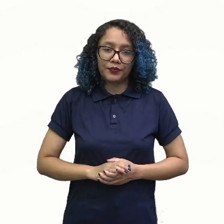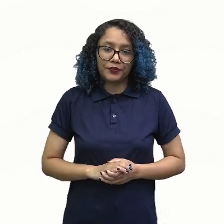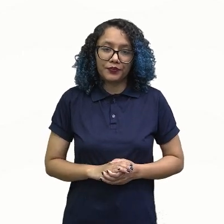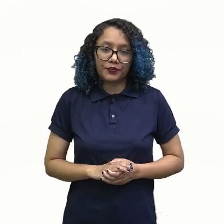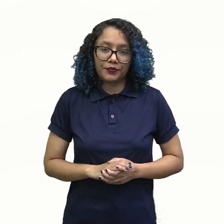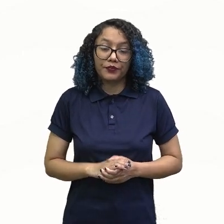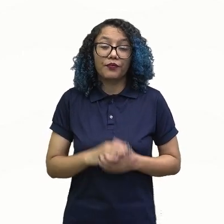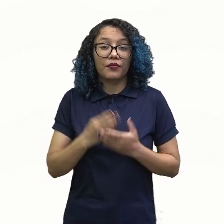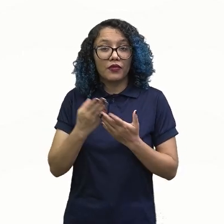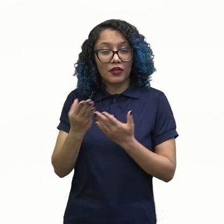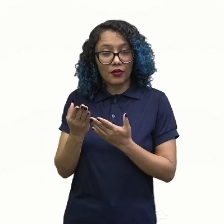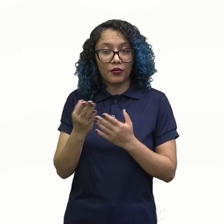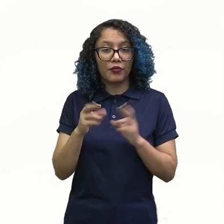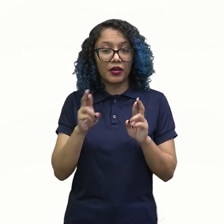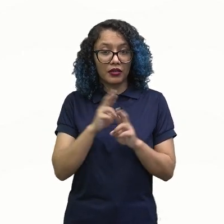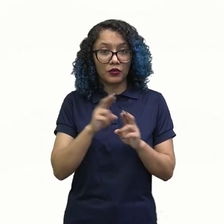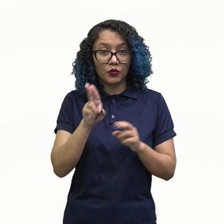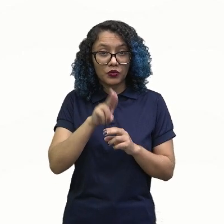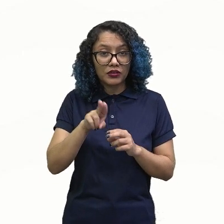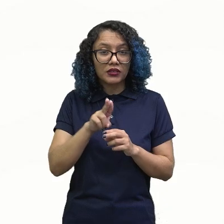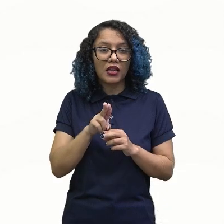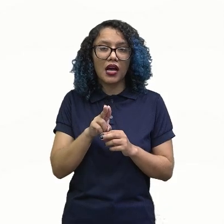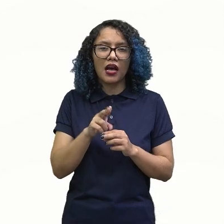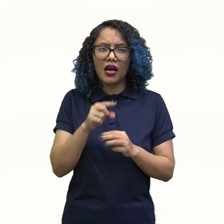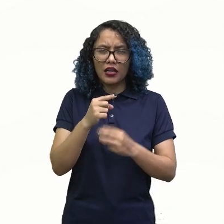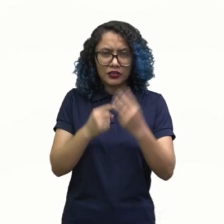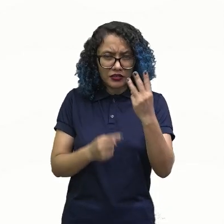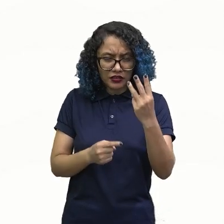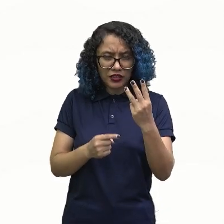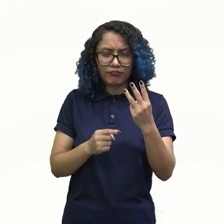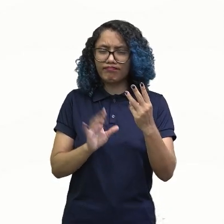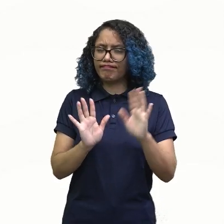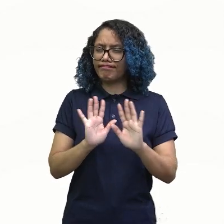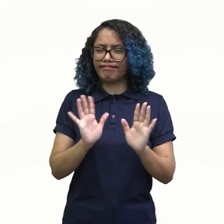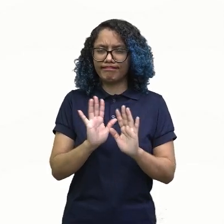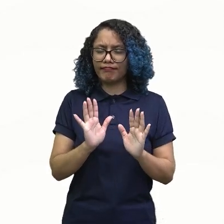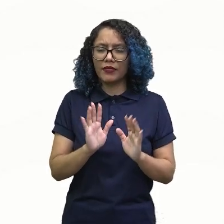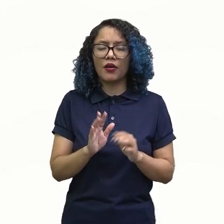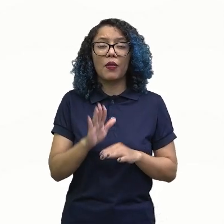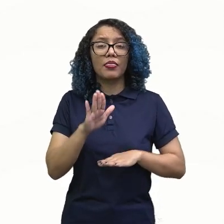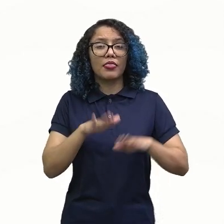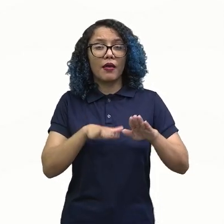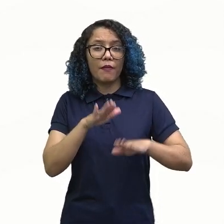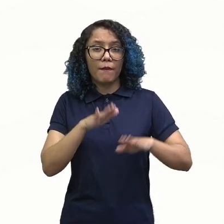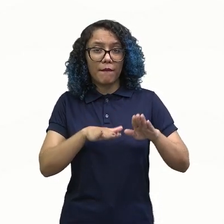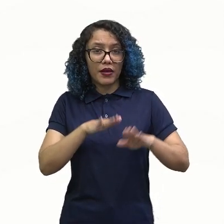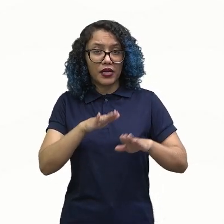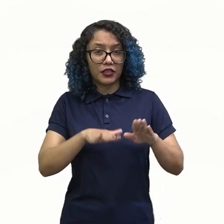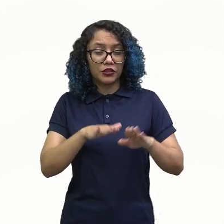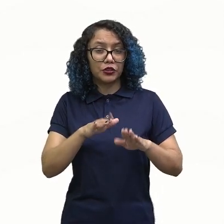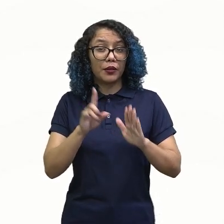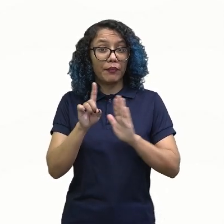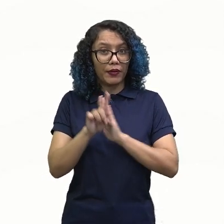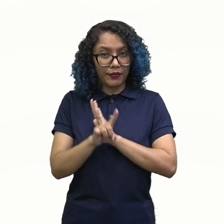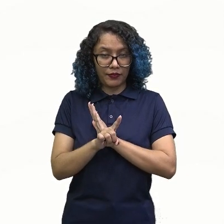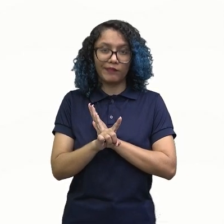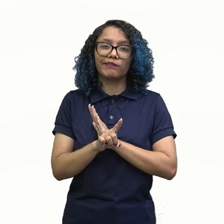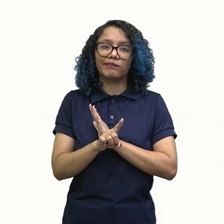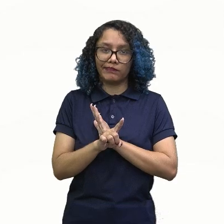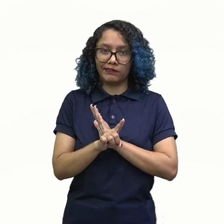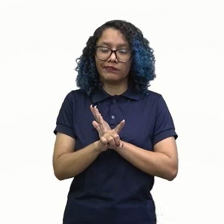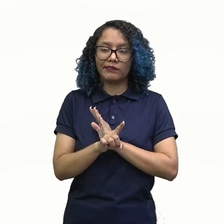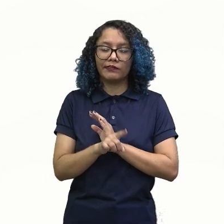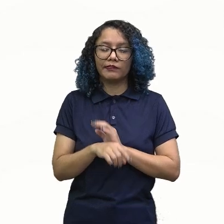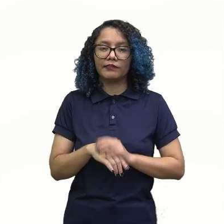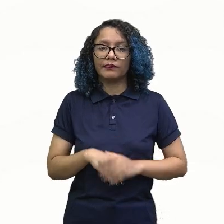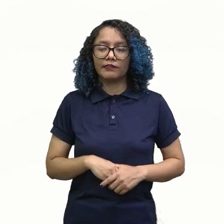uma relação. Vou usar as 3 de uma vez? Claro que não. Dependendo do que se pede na questão. Onde,